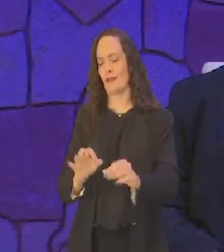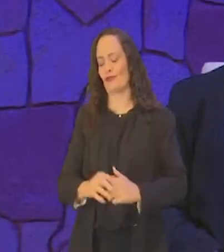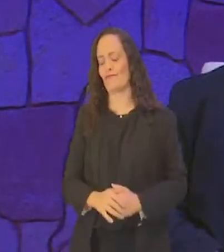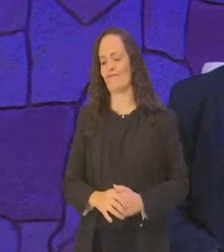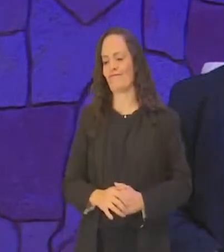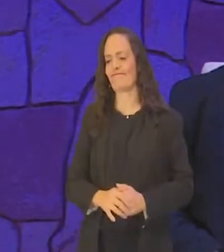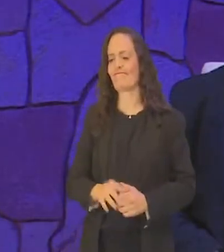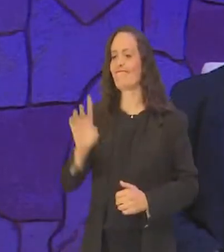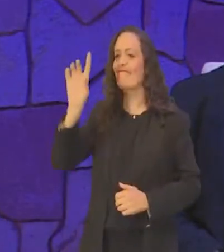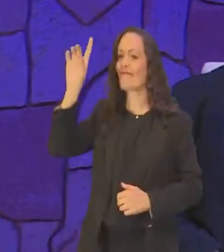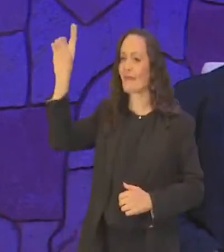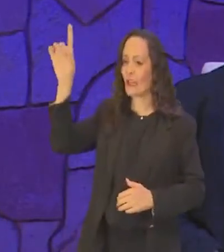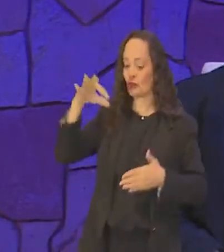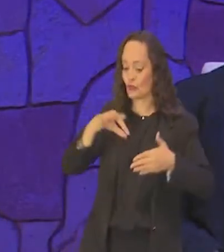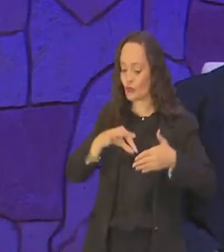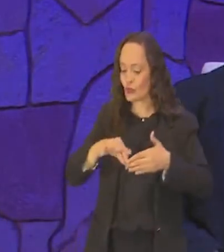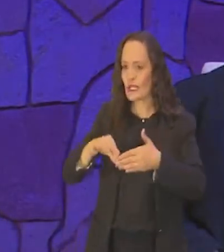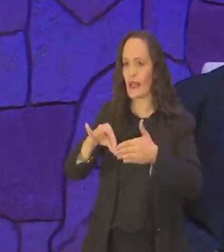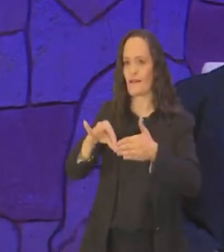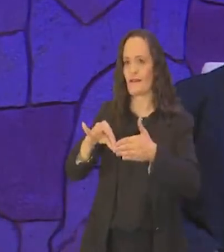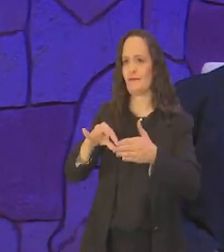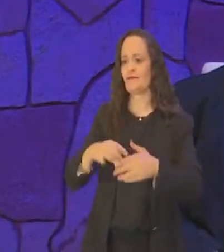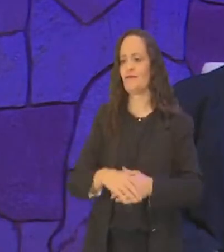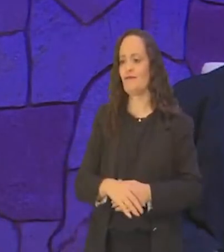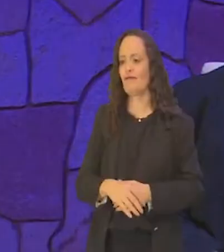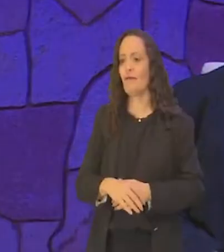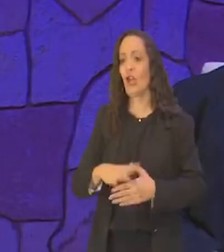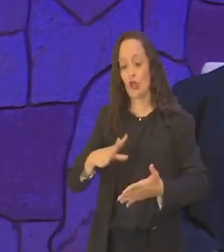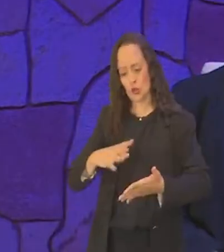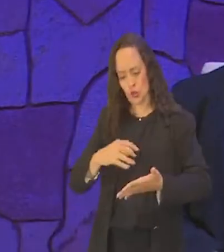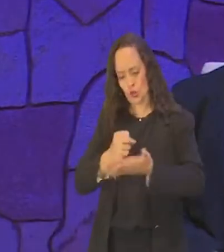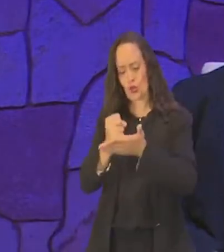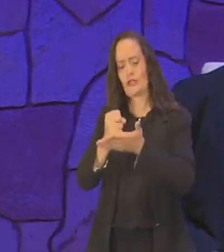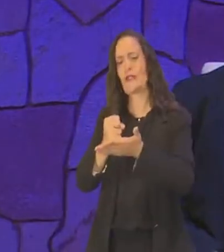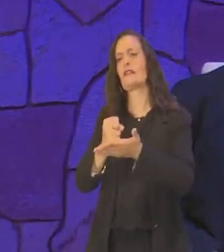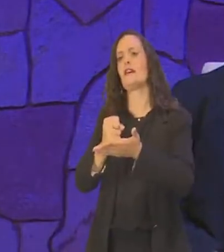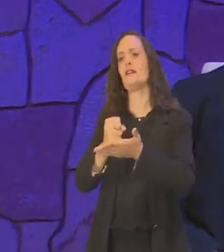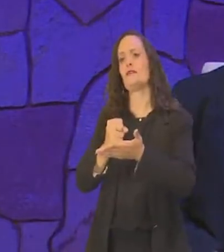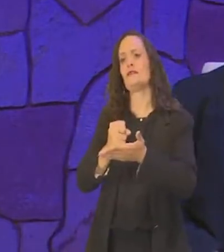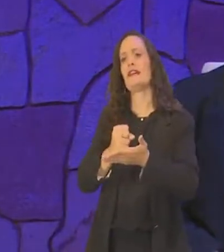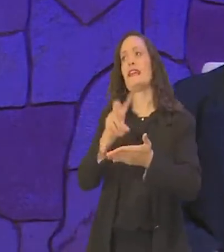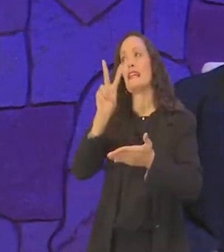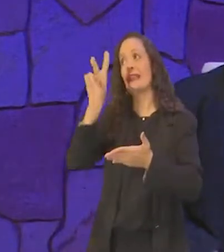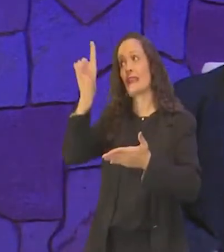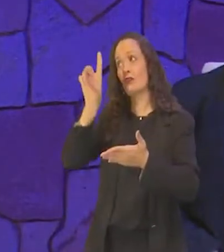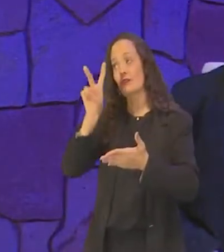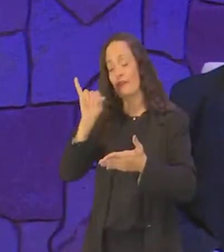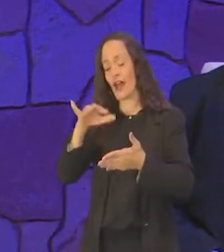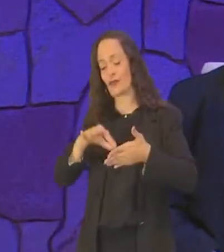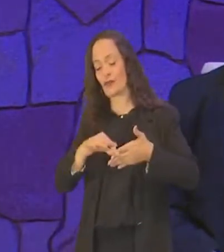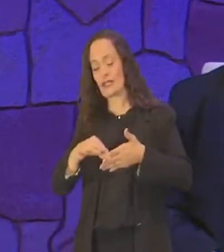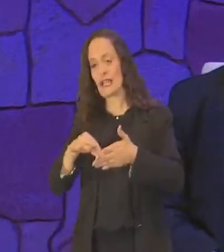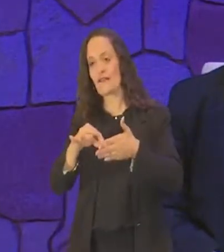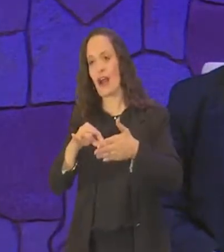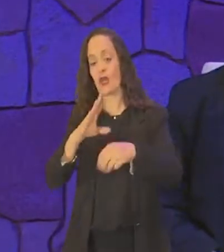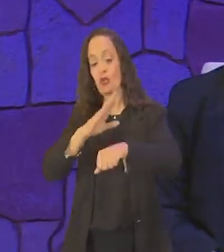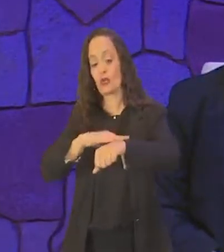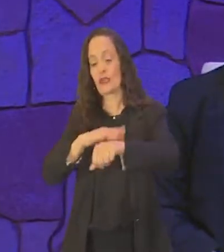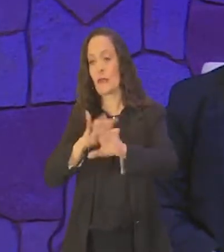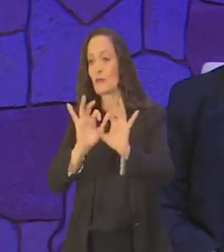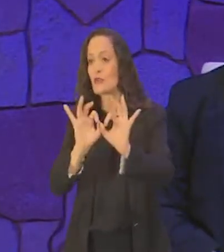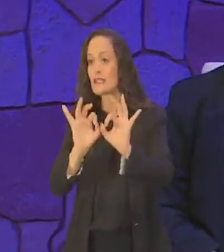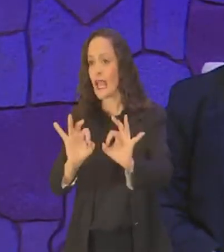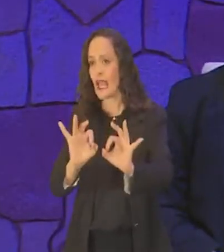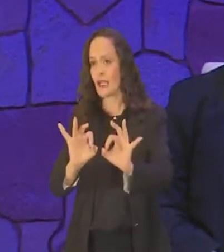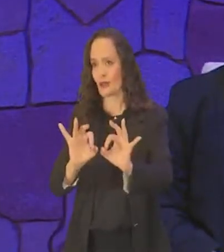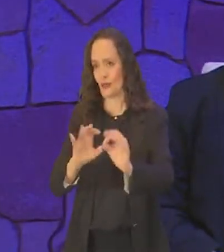Ele está nos levando, certamente, nos sustentando, e nos levará, no momento certo e